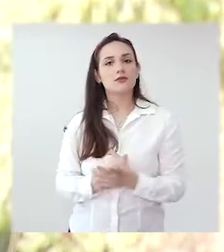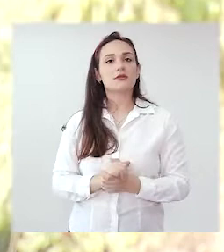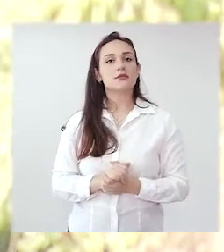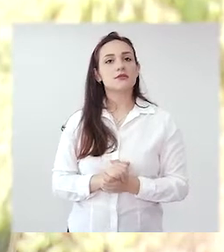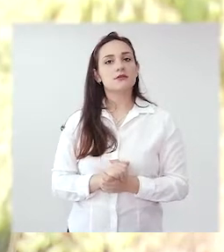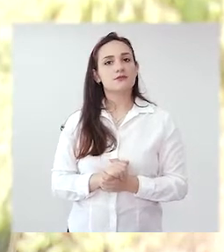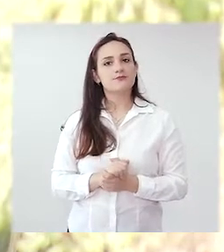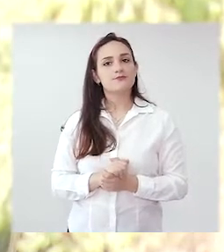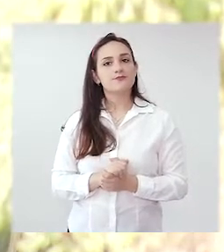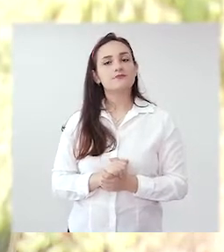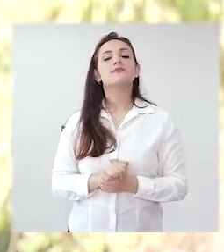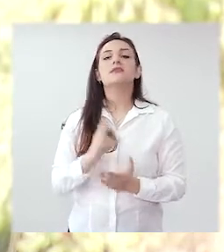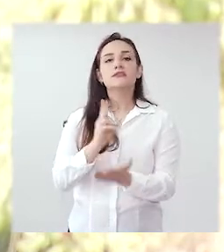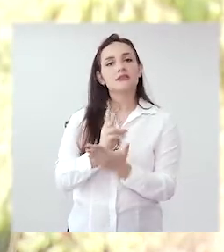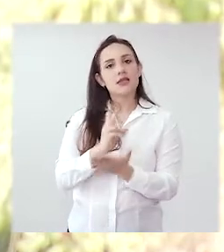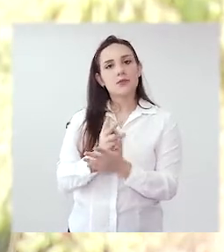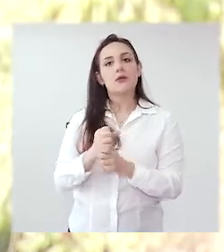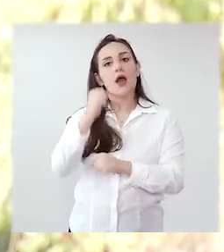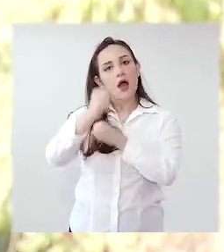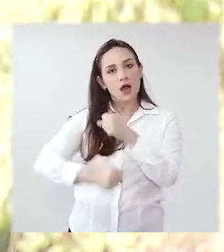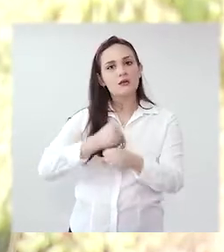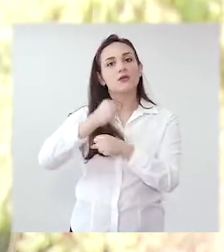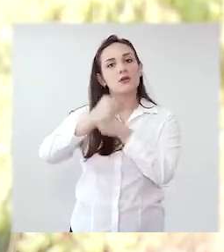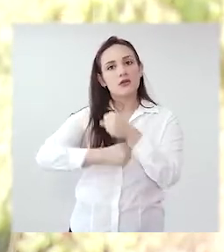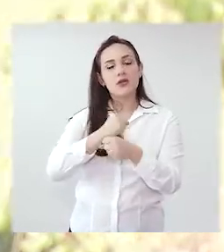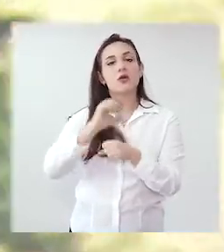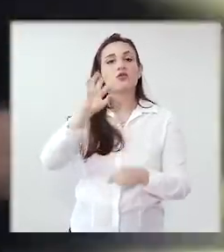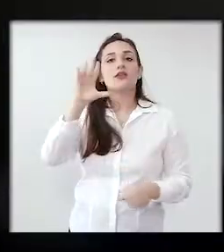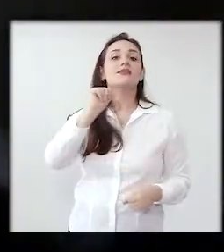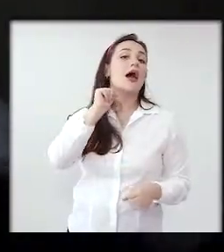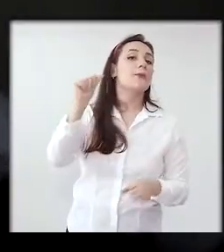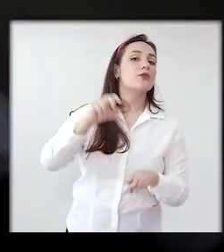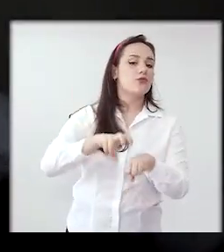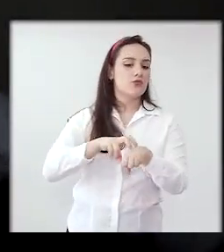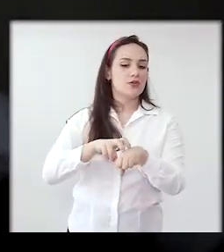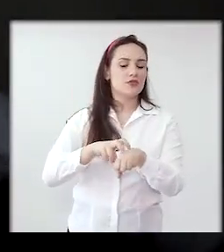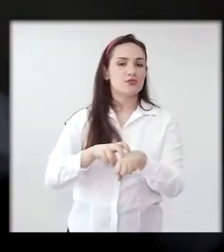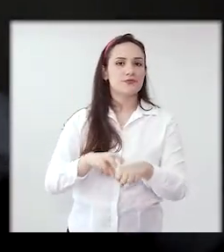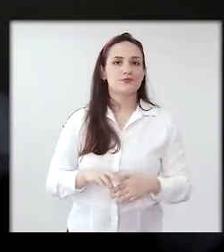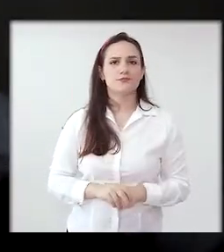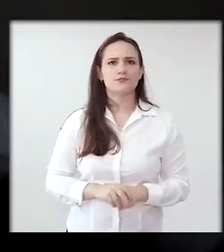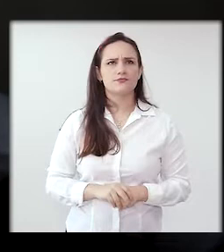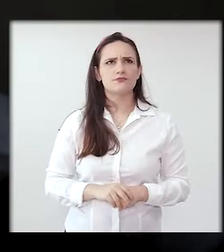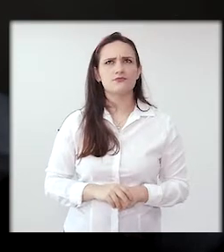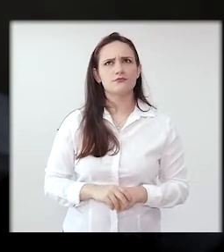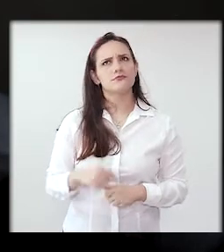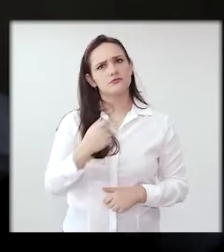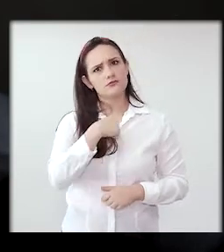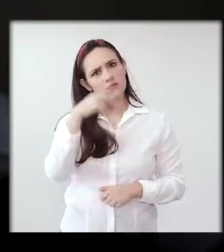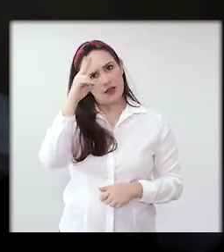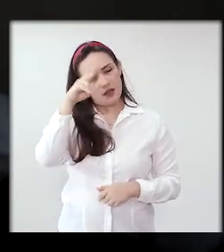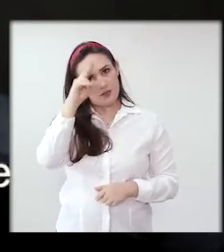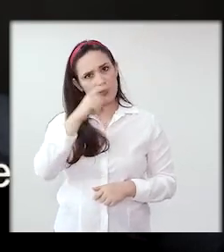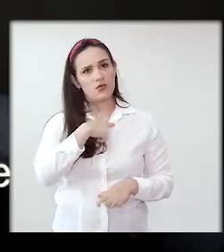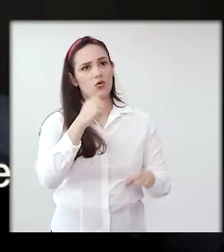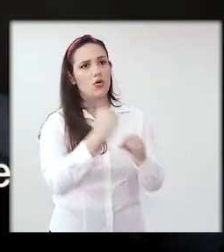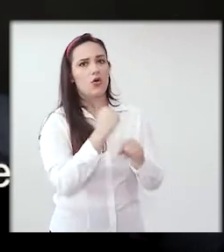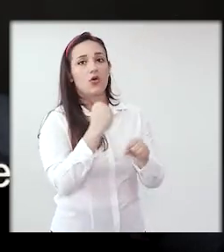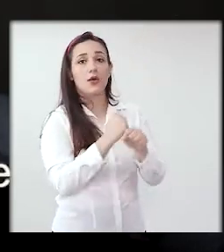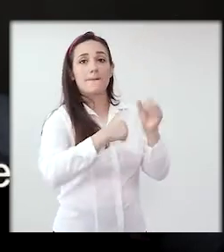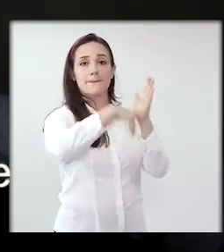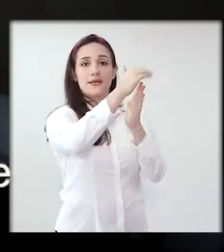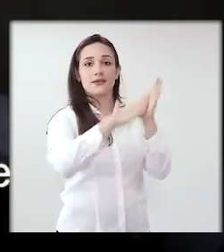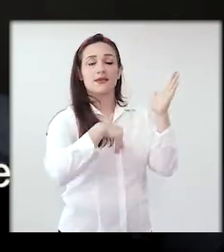acidentes de trabalho, ocorre anualmente o Abril Verde. Devido a um acidente que tive fazendo a pintura de um prédio, estava